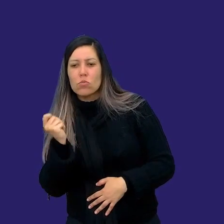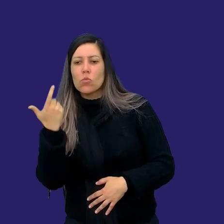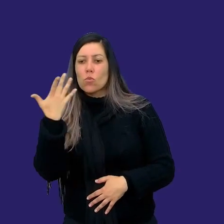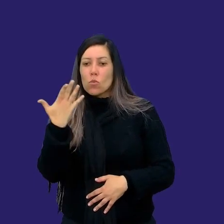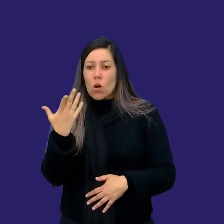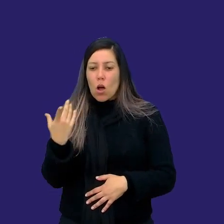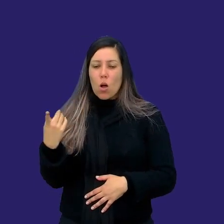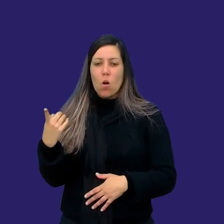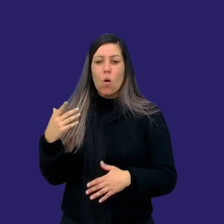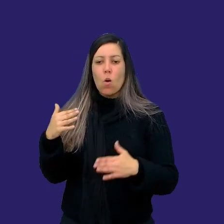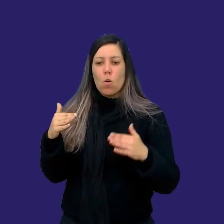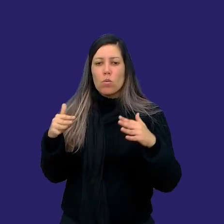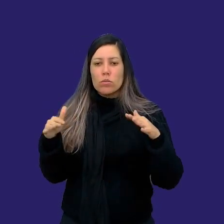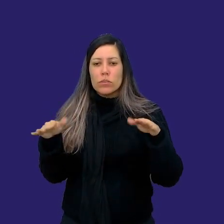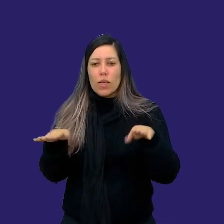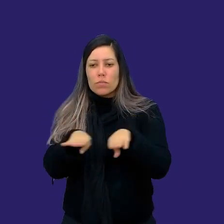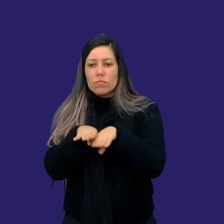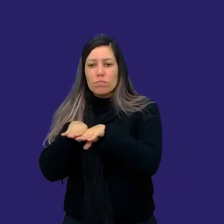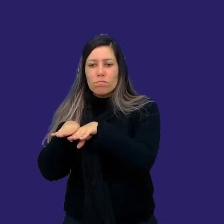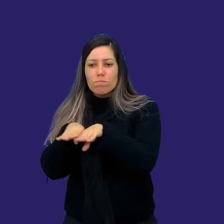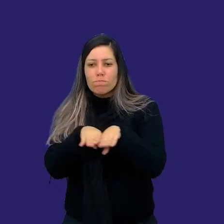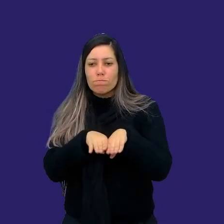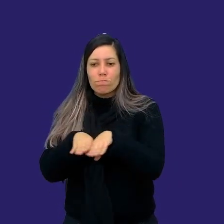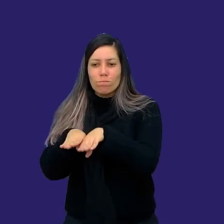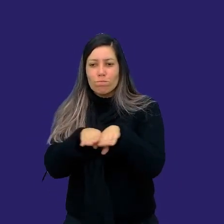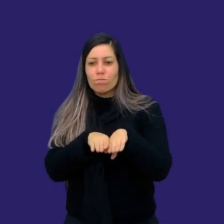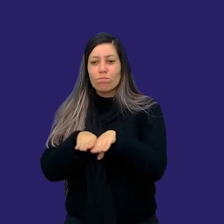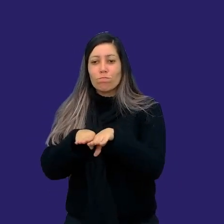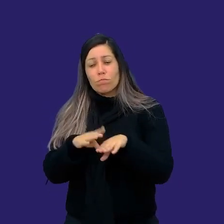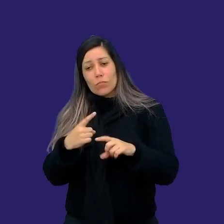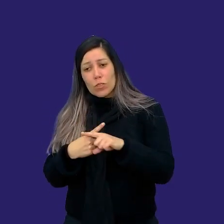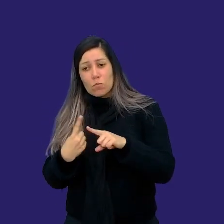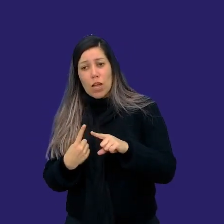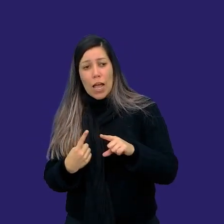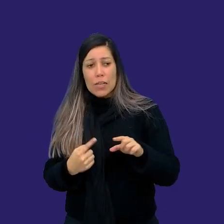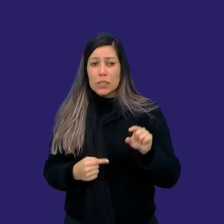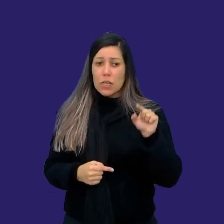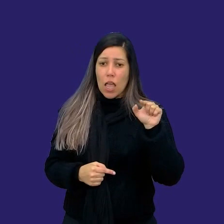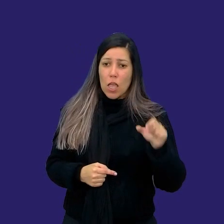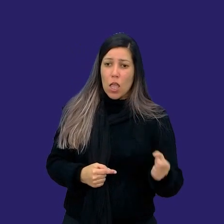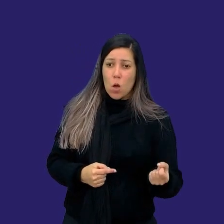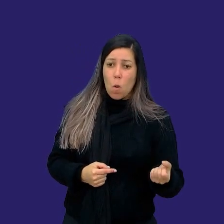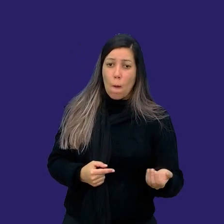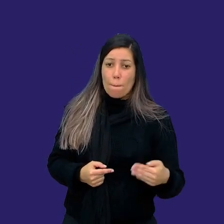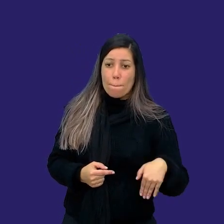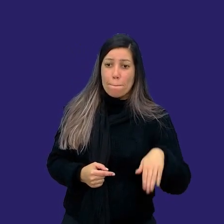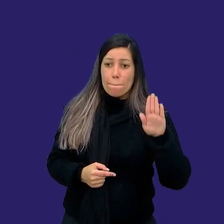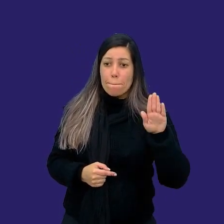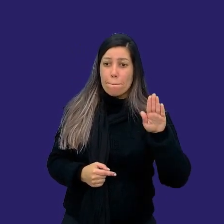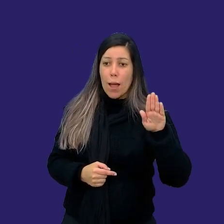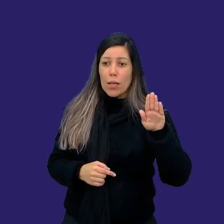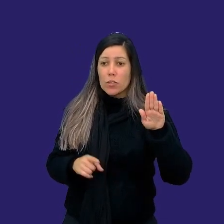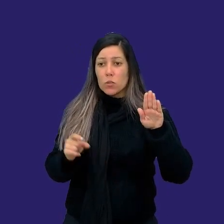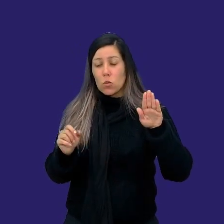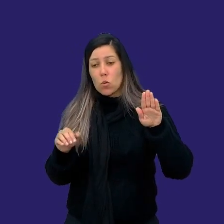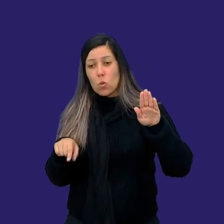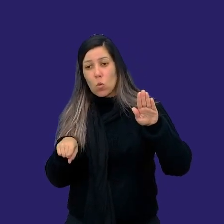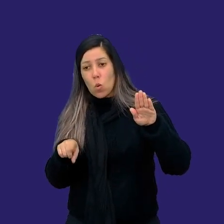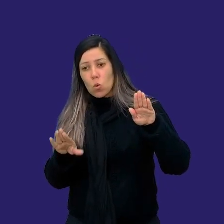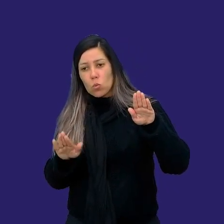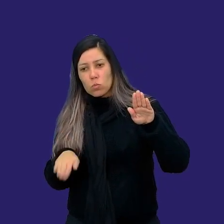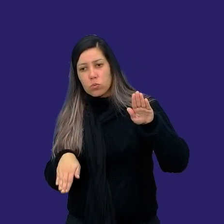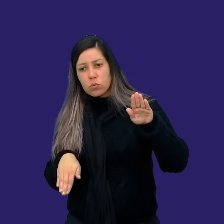em determinados momentos, um acaba tendo uma maior intensidade do que o outro. Então, é disso que a